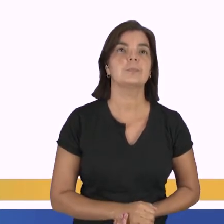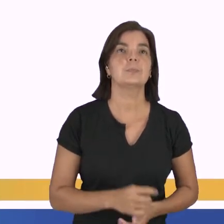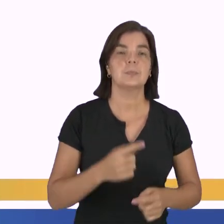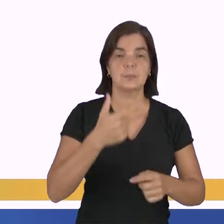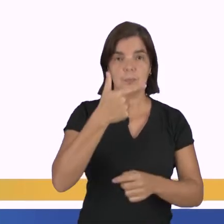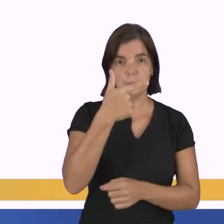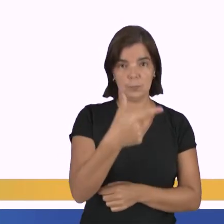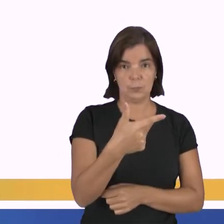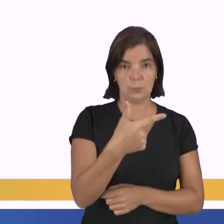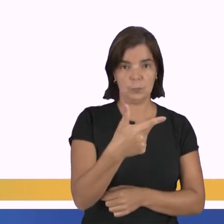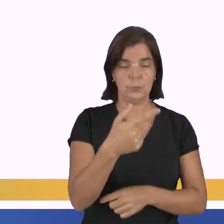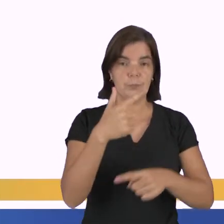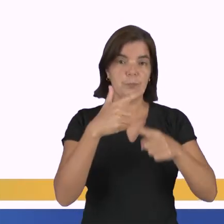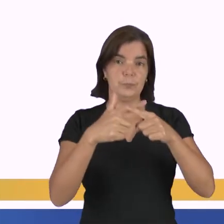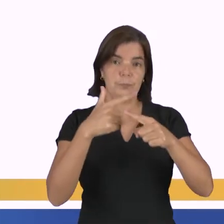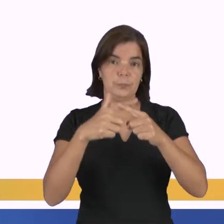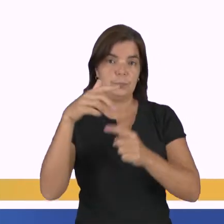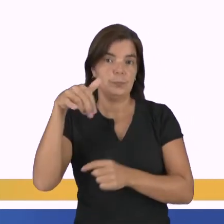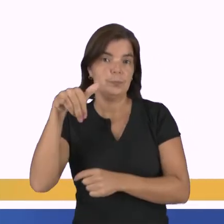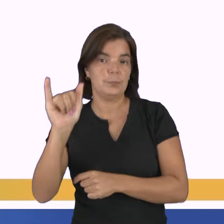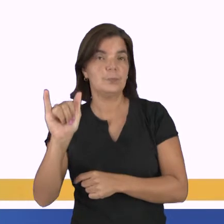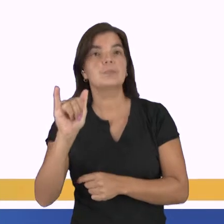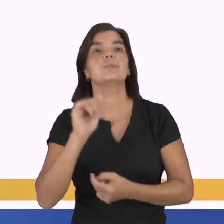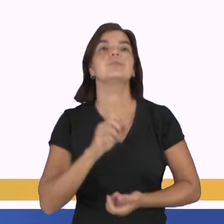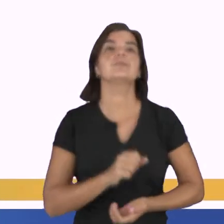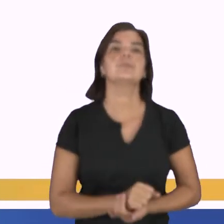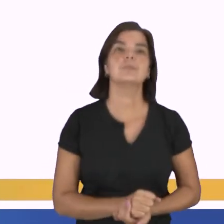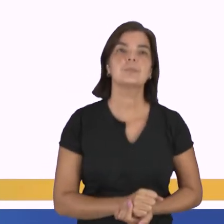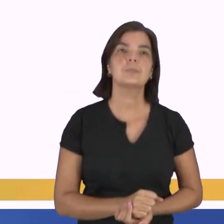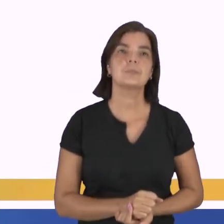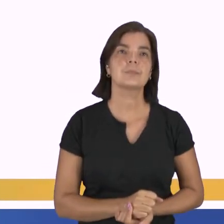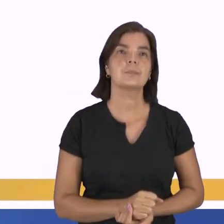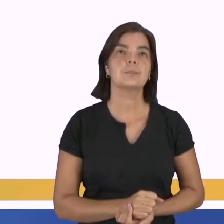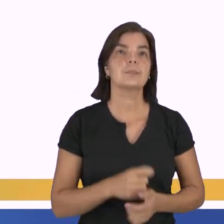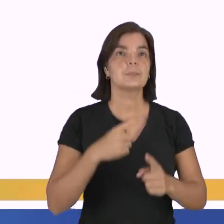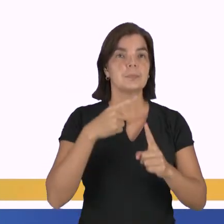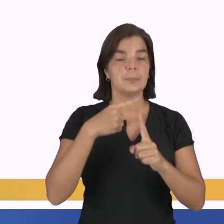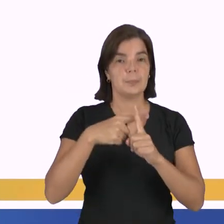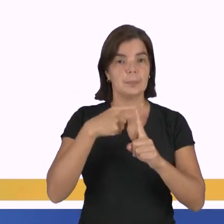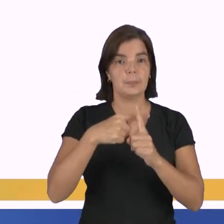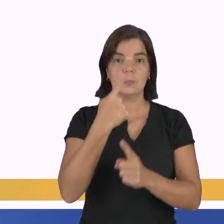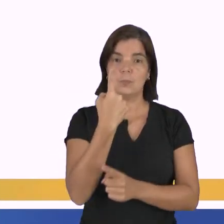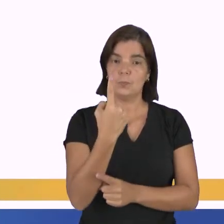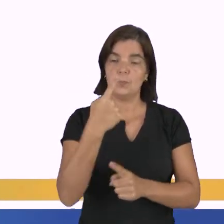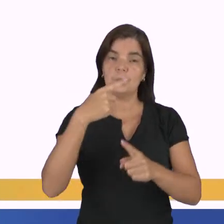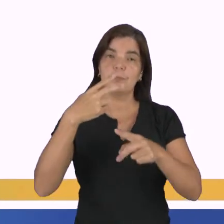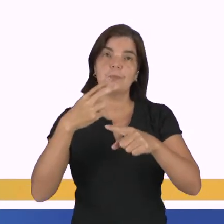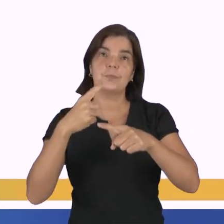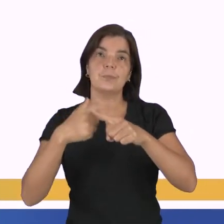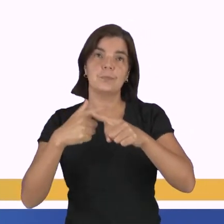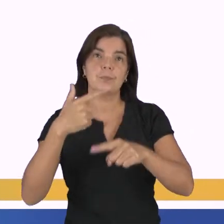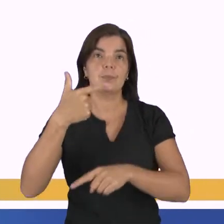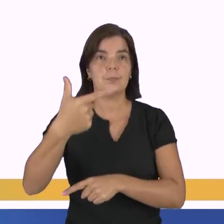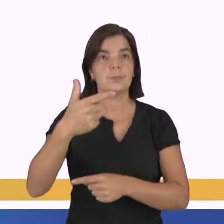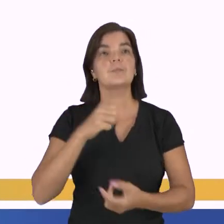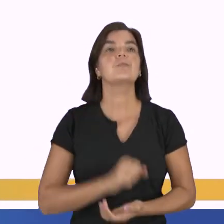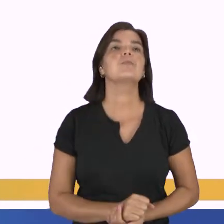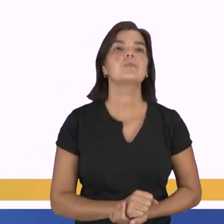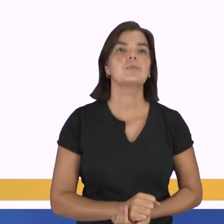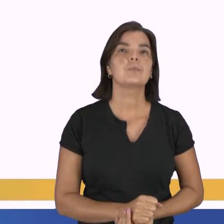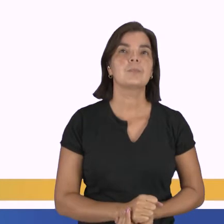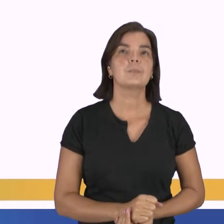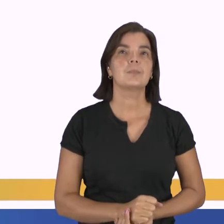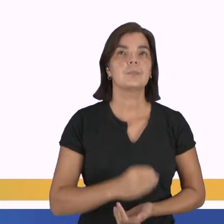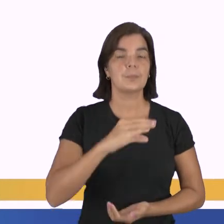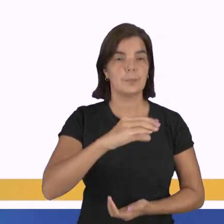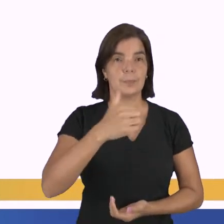12 a pé galinha e multiplica pela coluna 2x Y + 1 x 2 tá o que vai me dar aqui